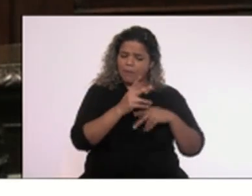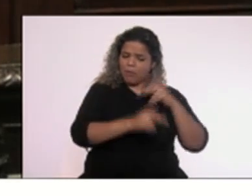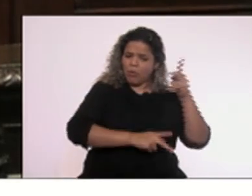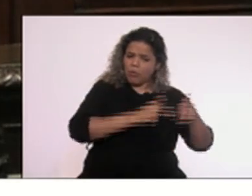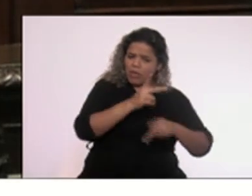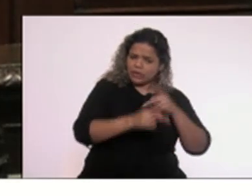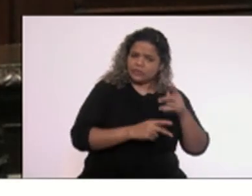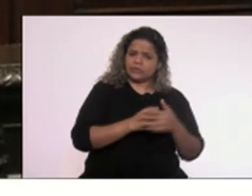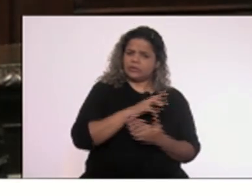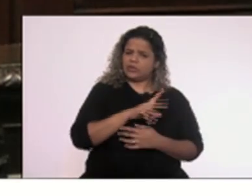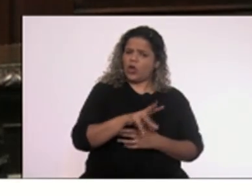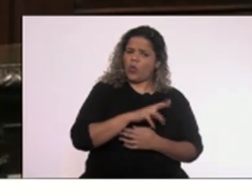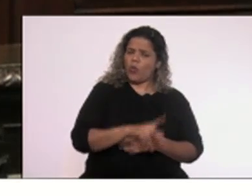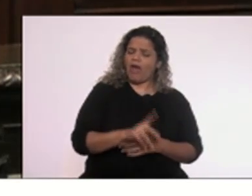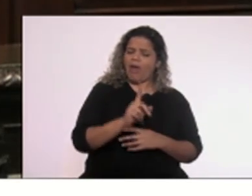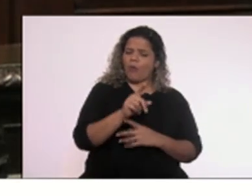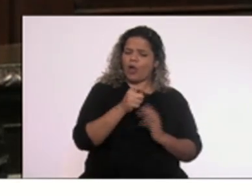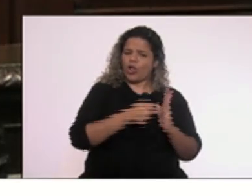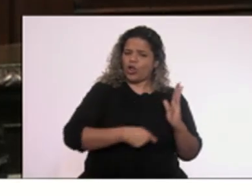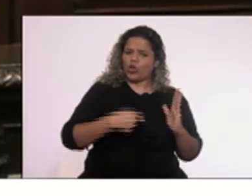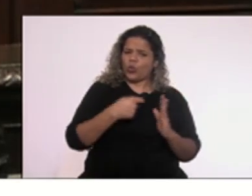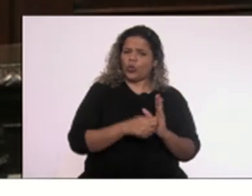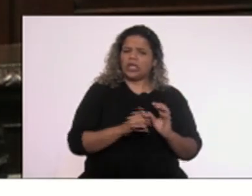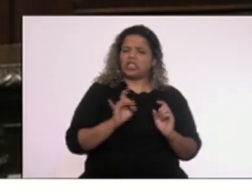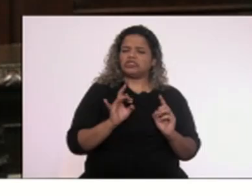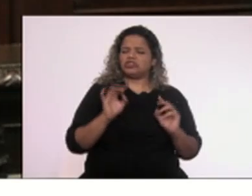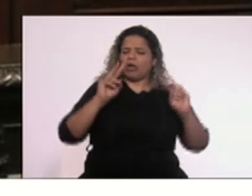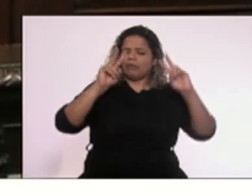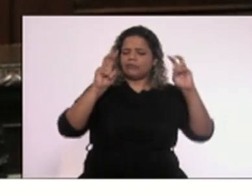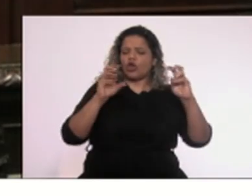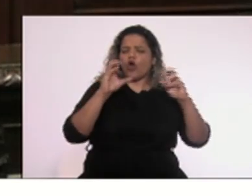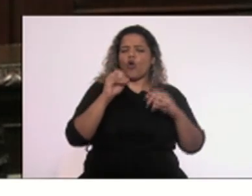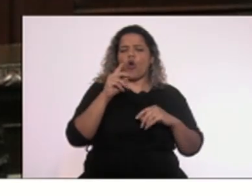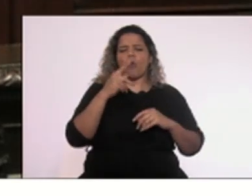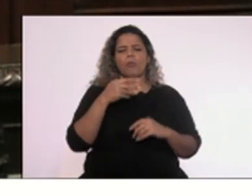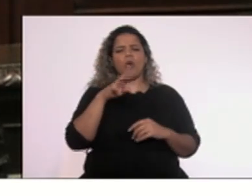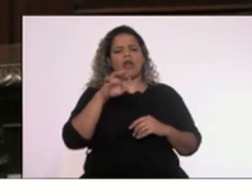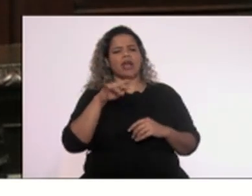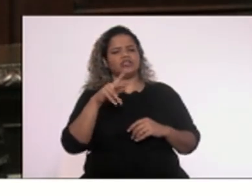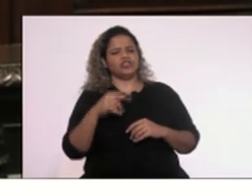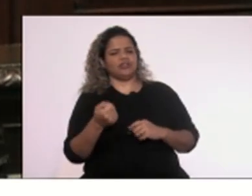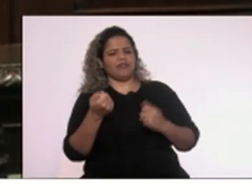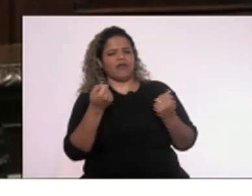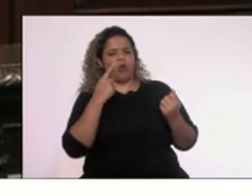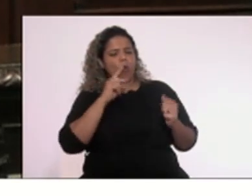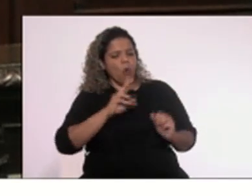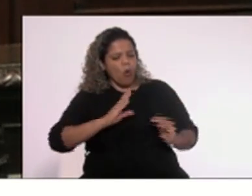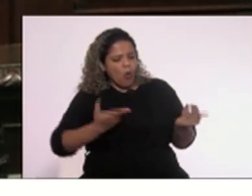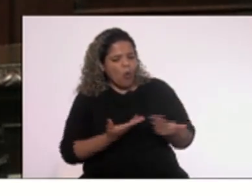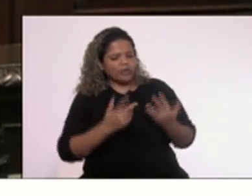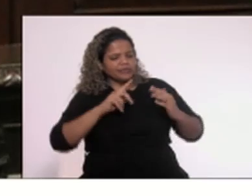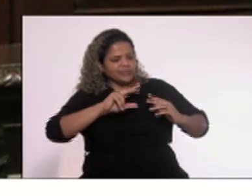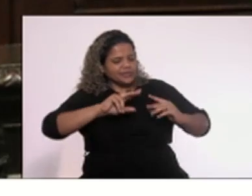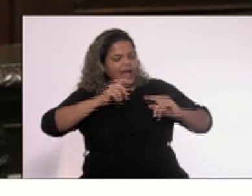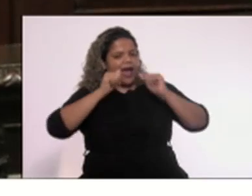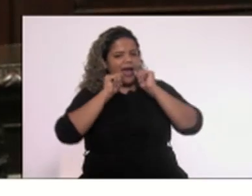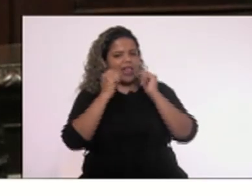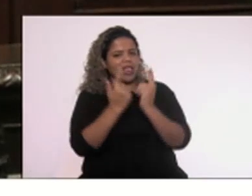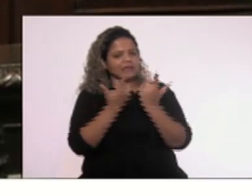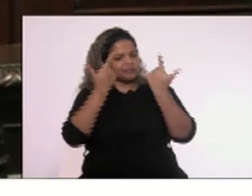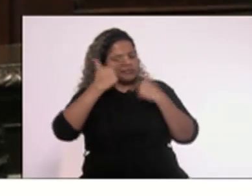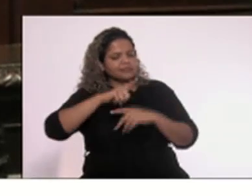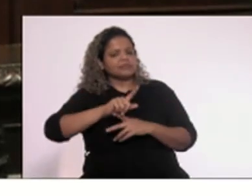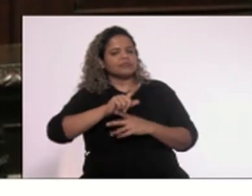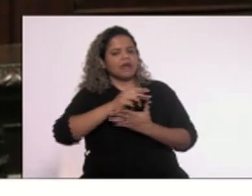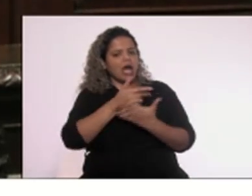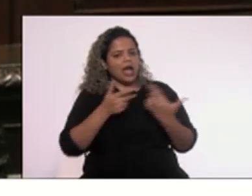fluminense, não é, portanto, uma luta meramente corporativa. Hoje a Assembleia deu mais um passo. Cabe ao Poder